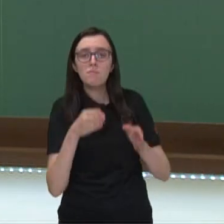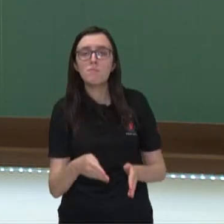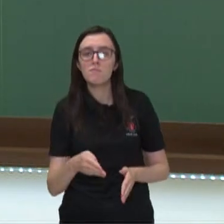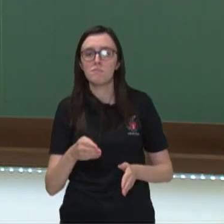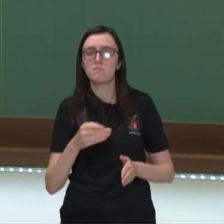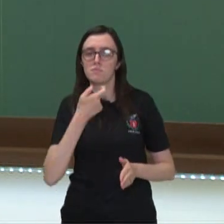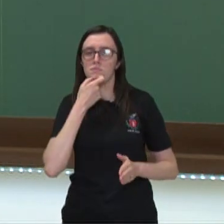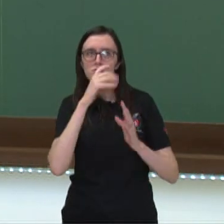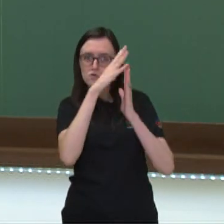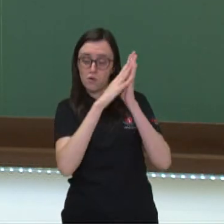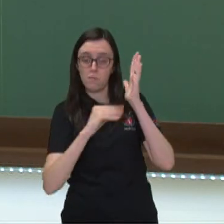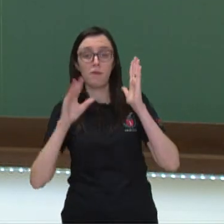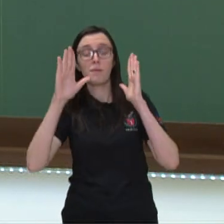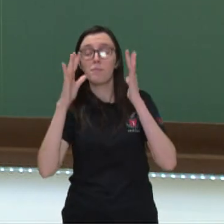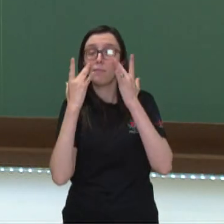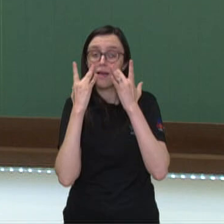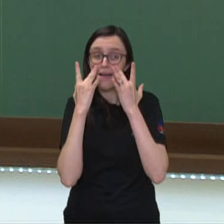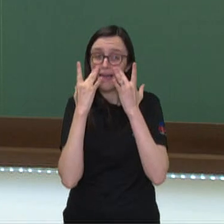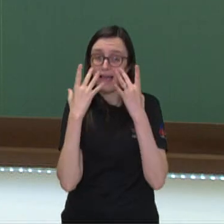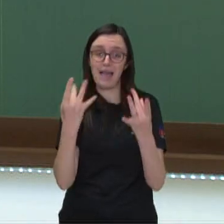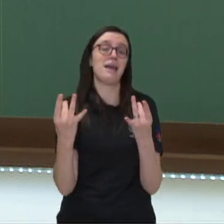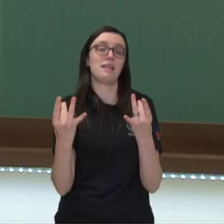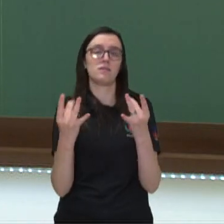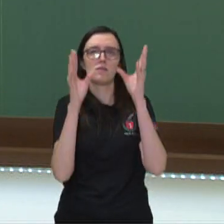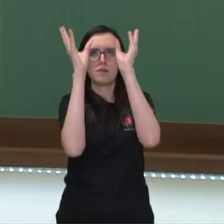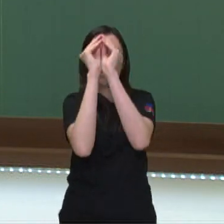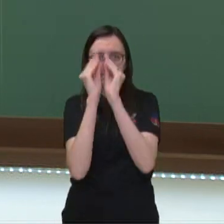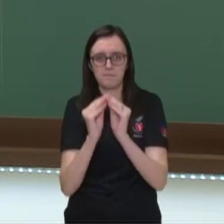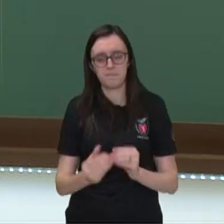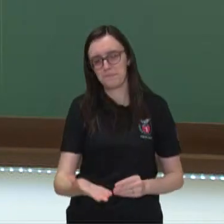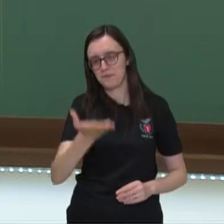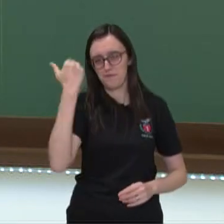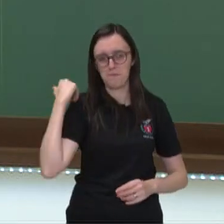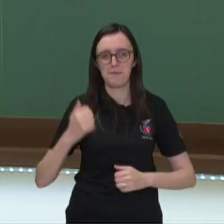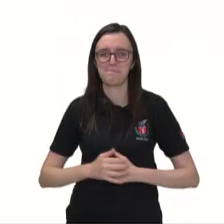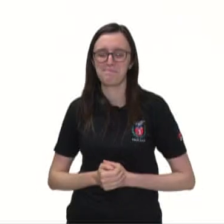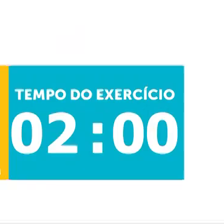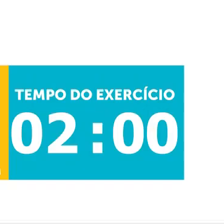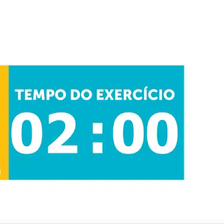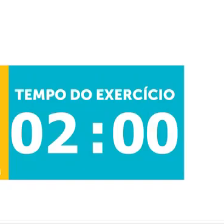forma negativa. Presta atenção na abreviação. Vamos lá, let's go.